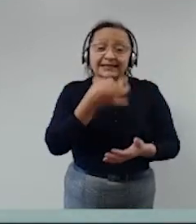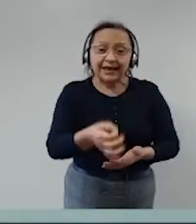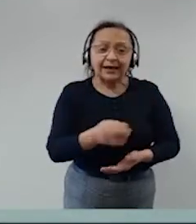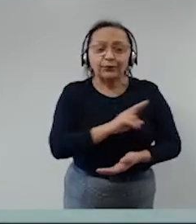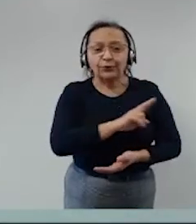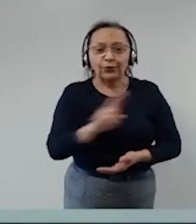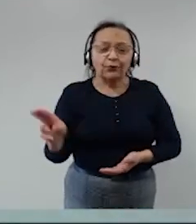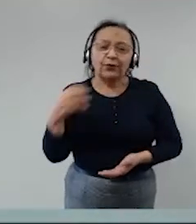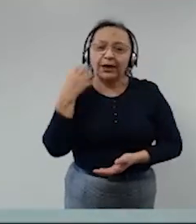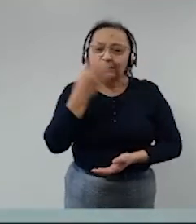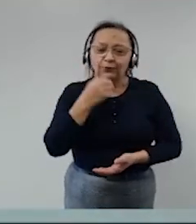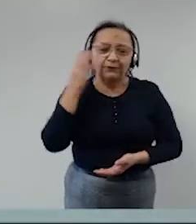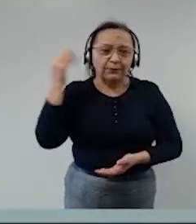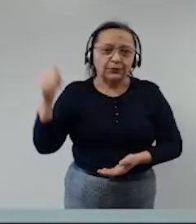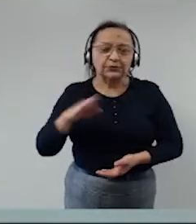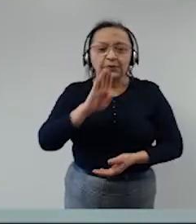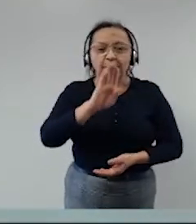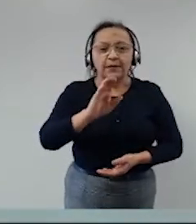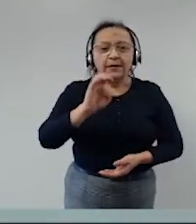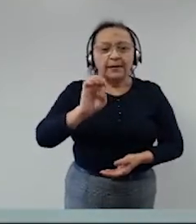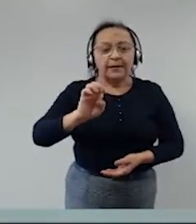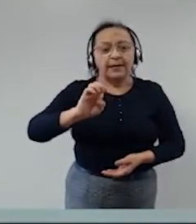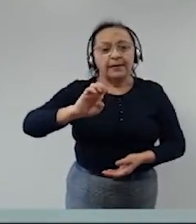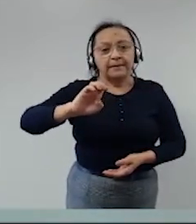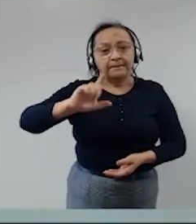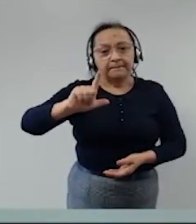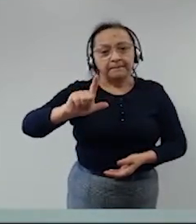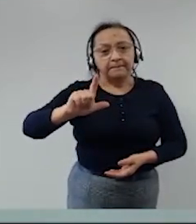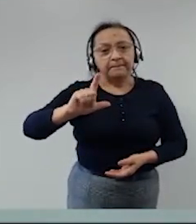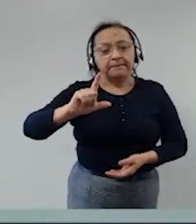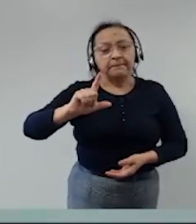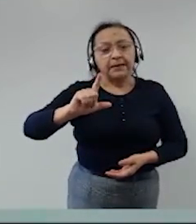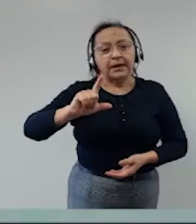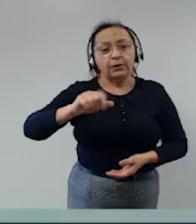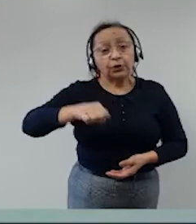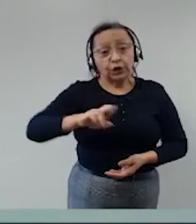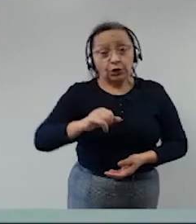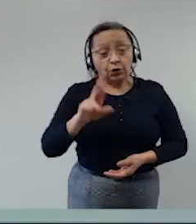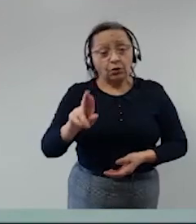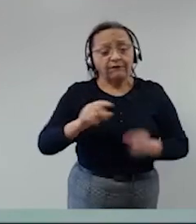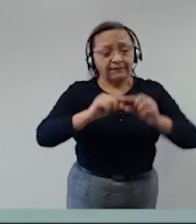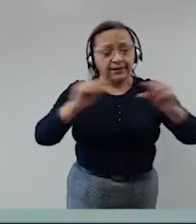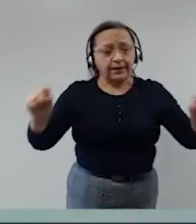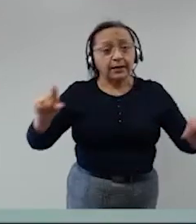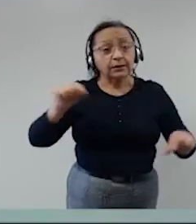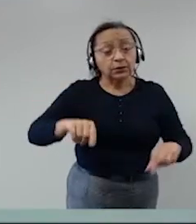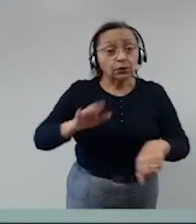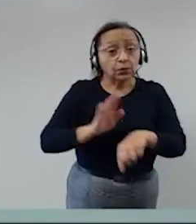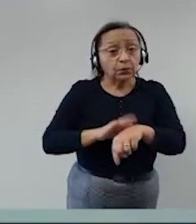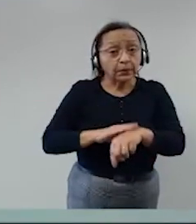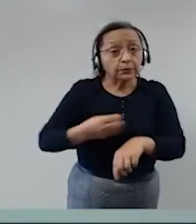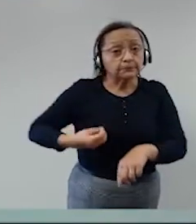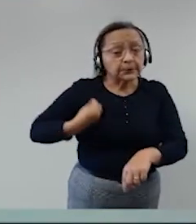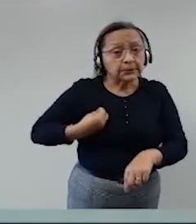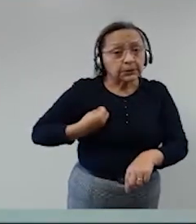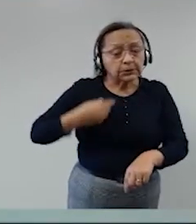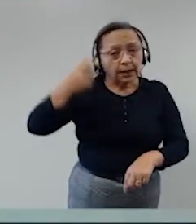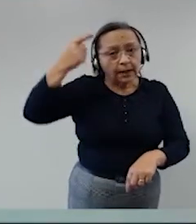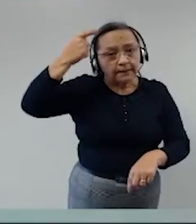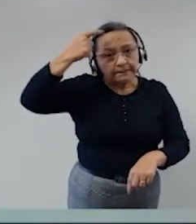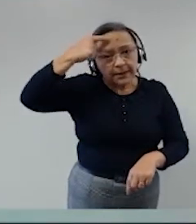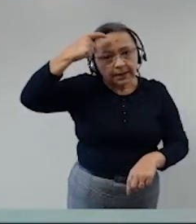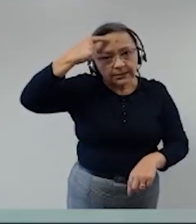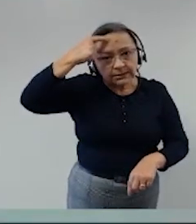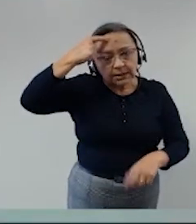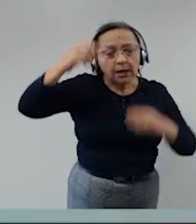que é Belchior, quando ele diz assim: no presente, a mente e o corpo é diferente, e